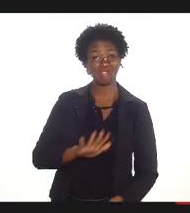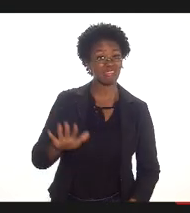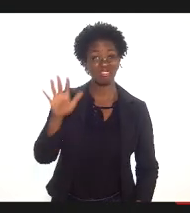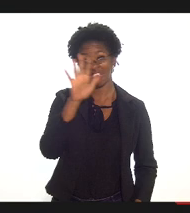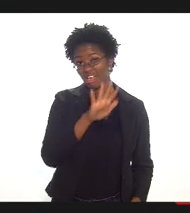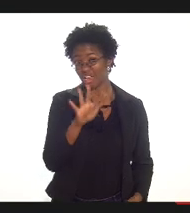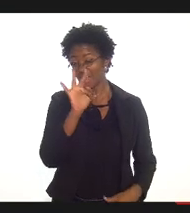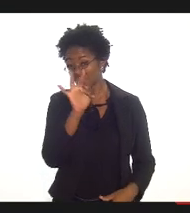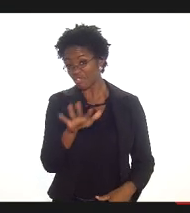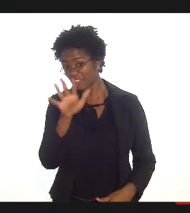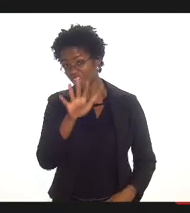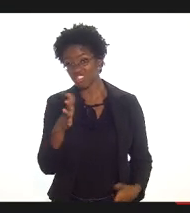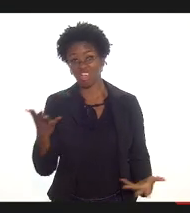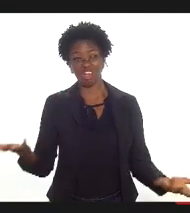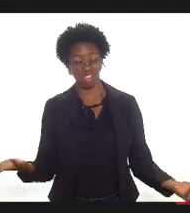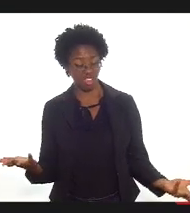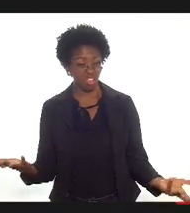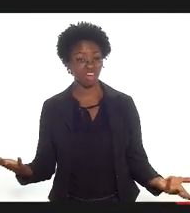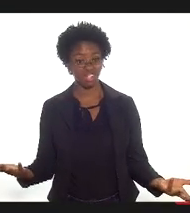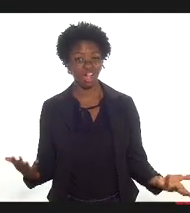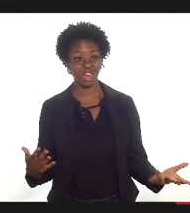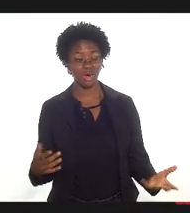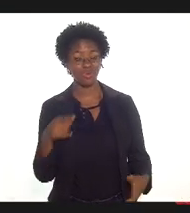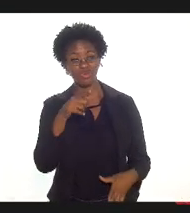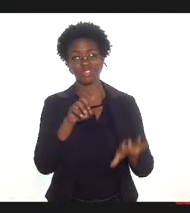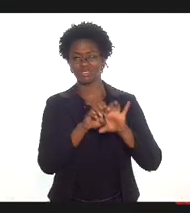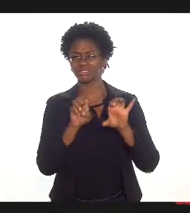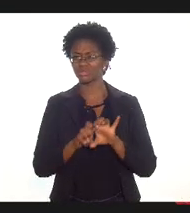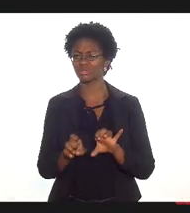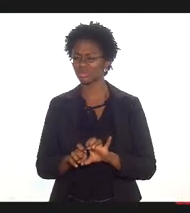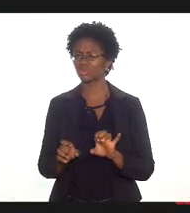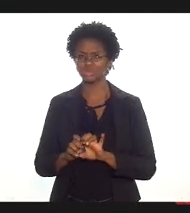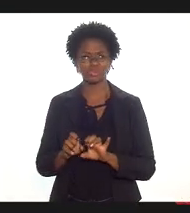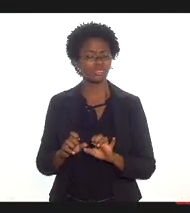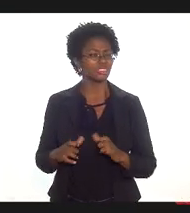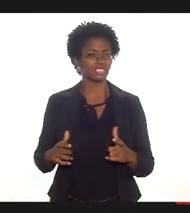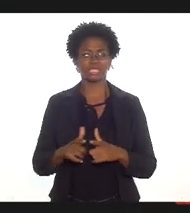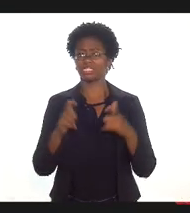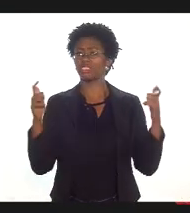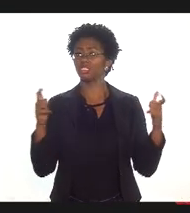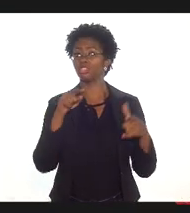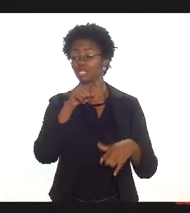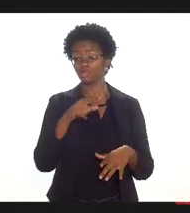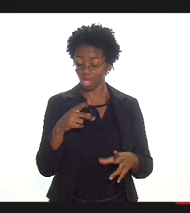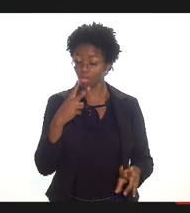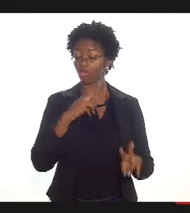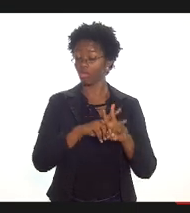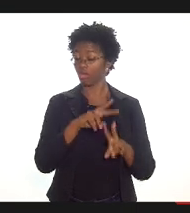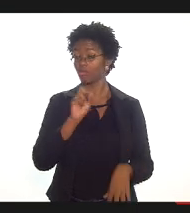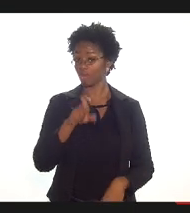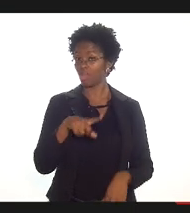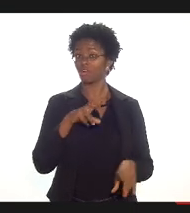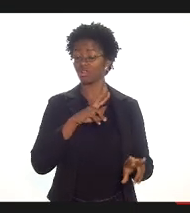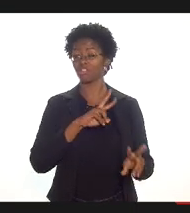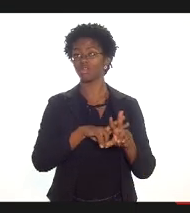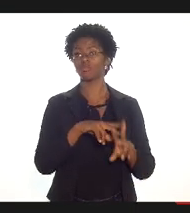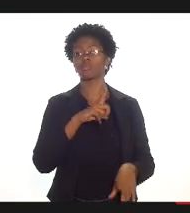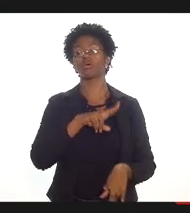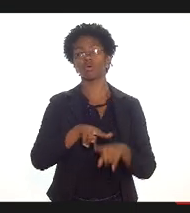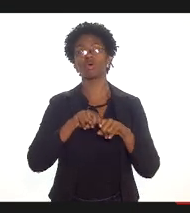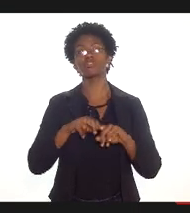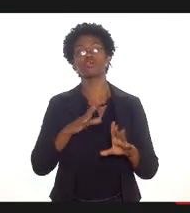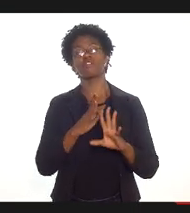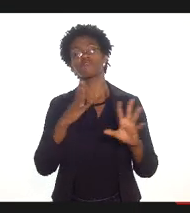estrutura gigantesca de alta complexidade, e realmente é criminoso o que eles fizeram no momento em que a gente tem uma fila de mais de